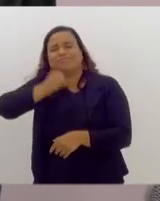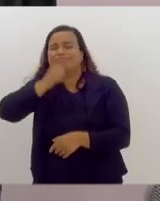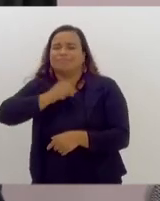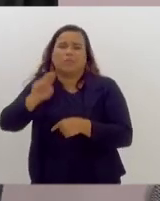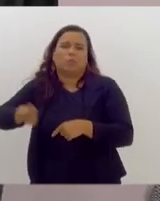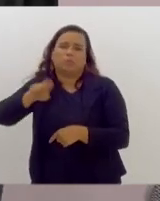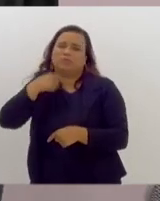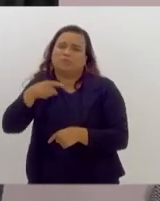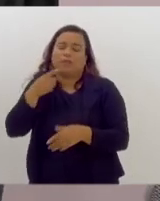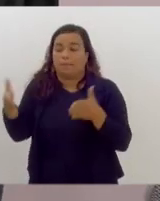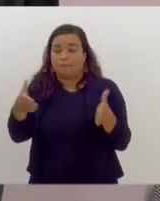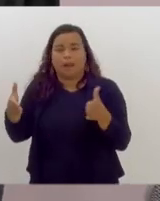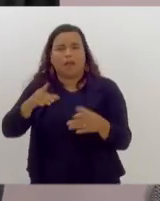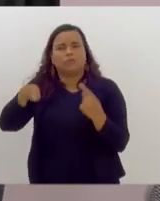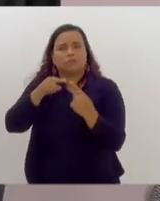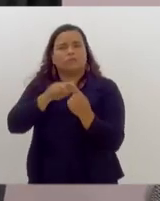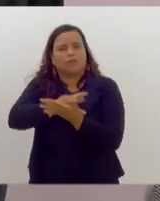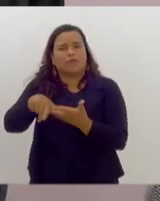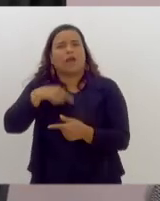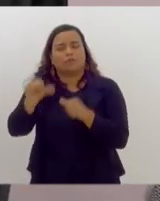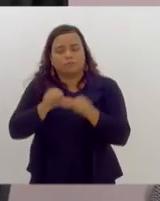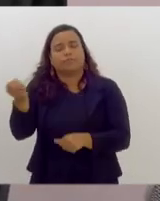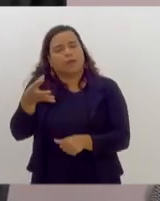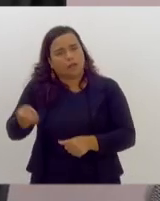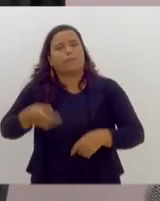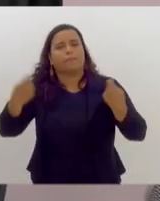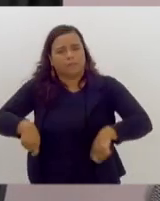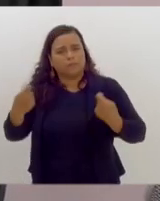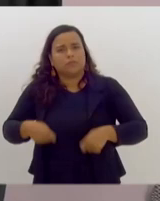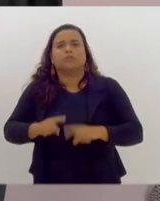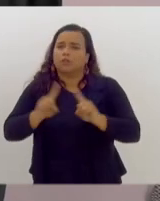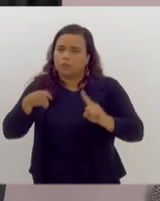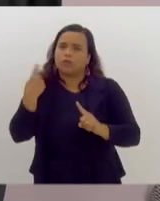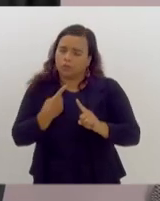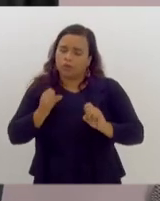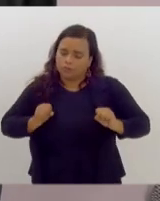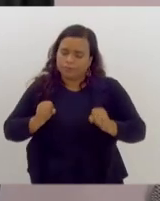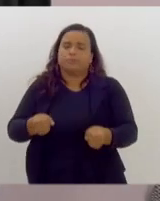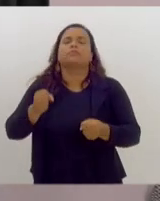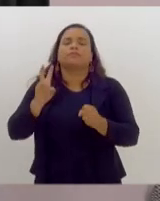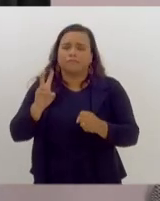do prazo das metas precisa ser atualizada. Nós vamos fazer isso.